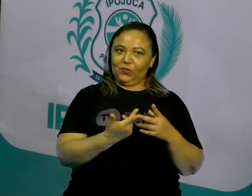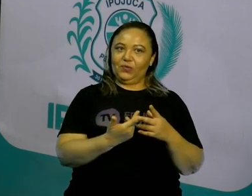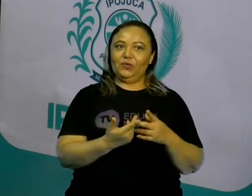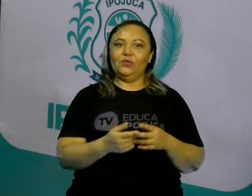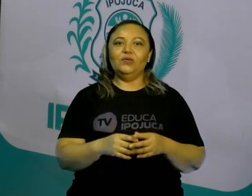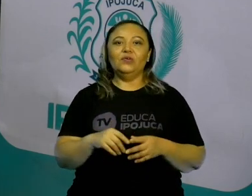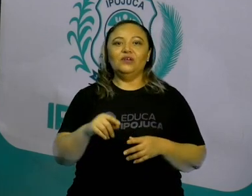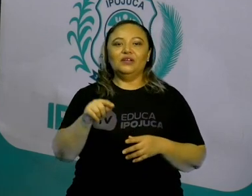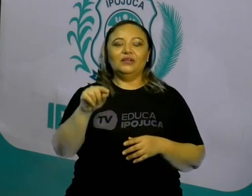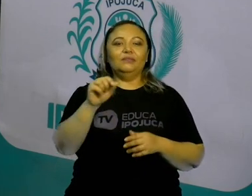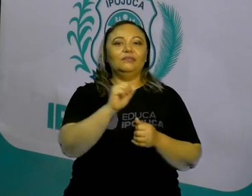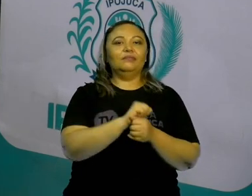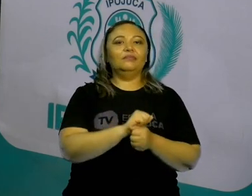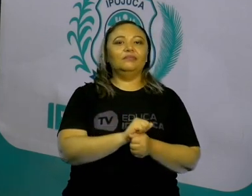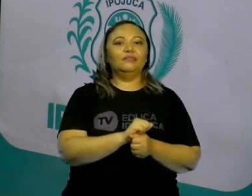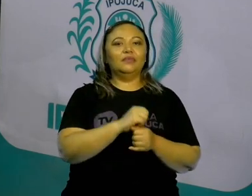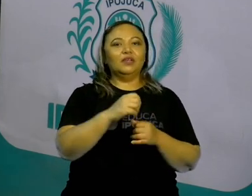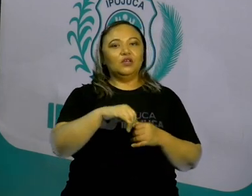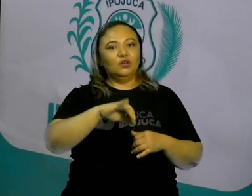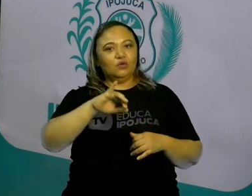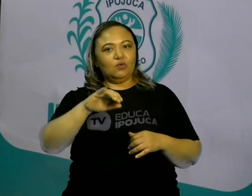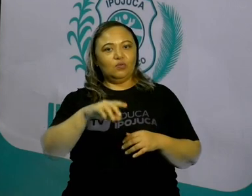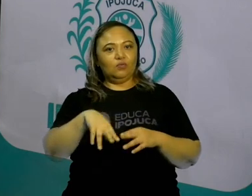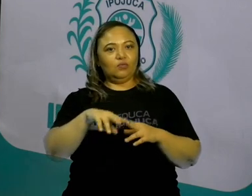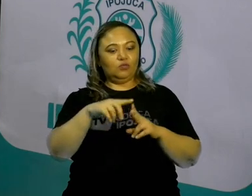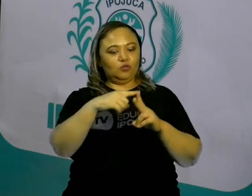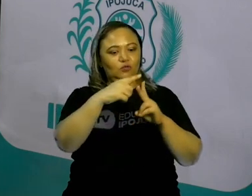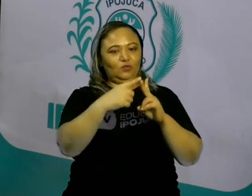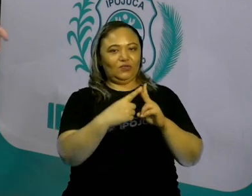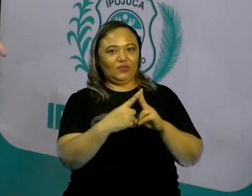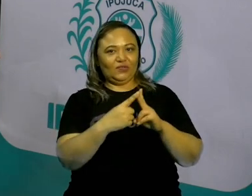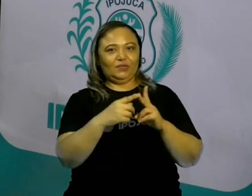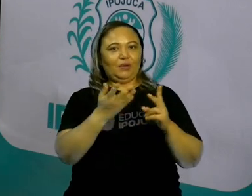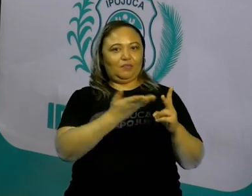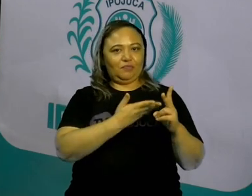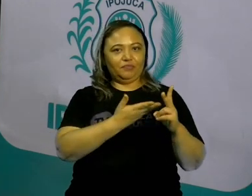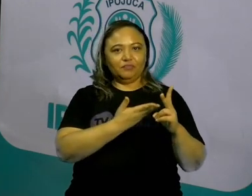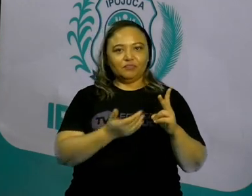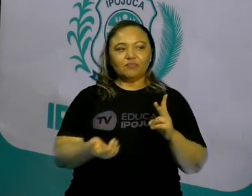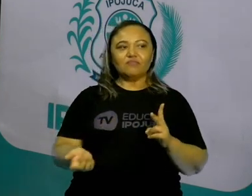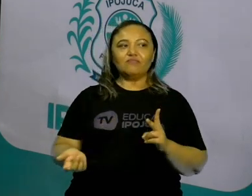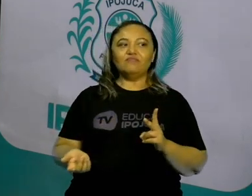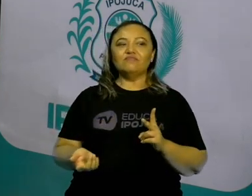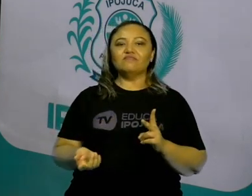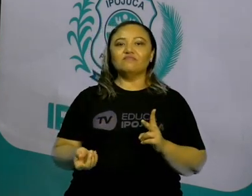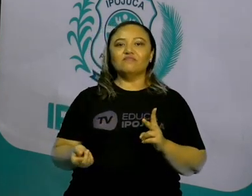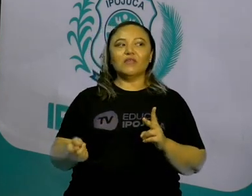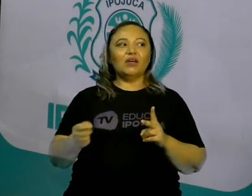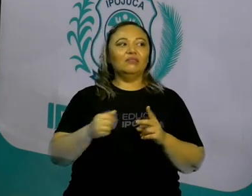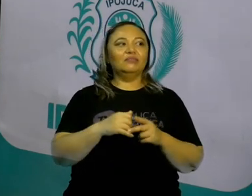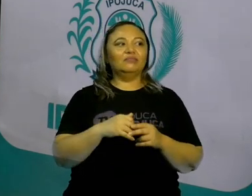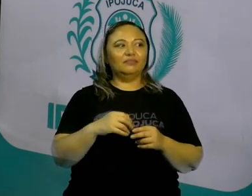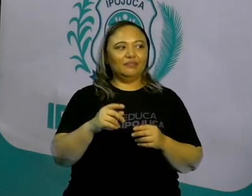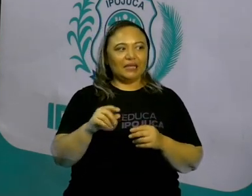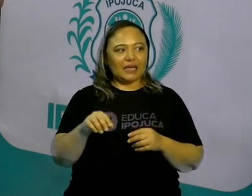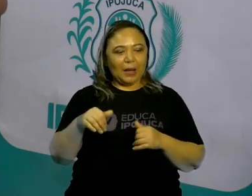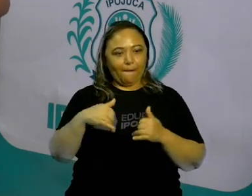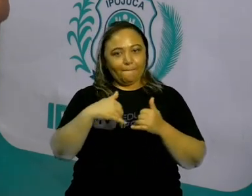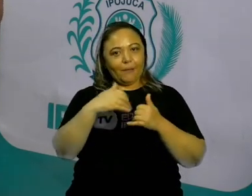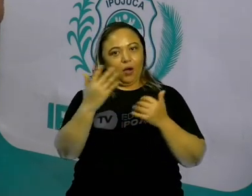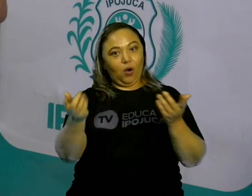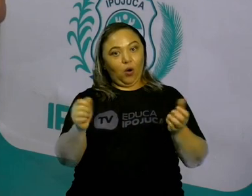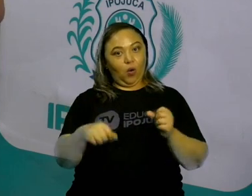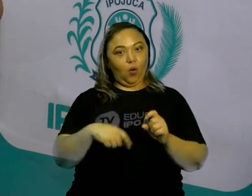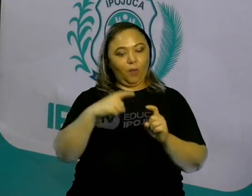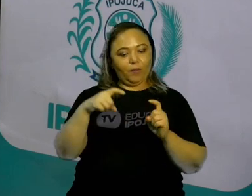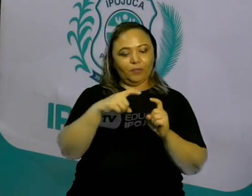o Romeu e a Julieta. Prazer, Romeu. Prazer, Julieta. Pois é. O